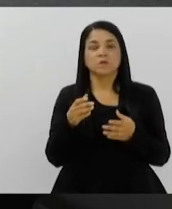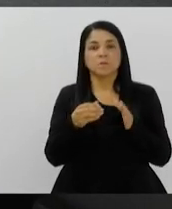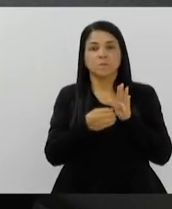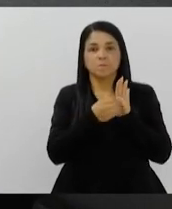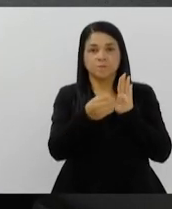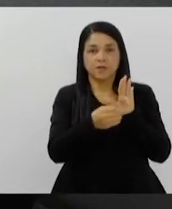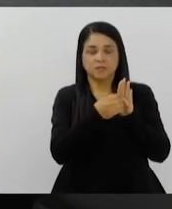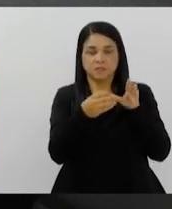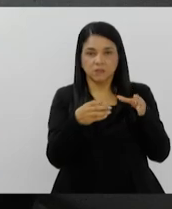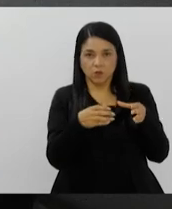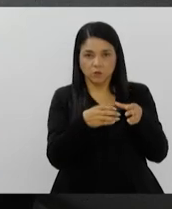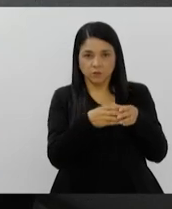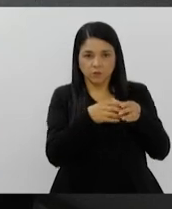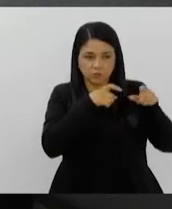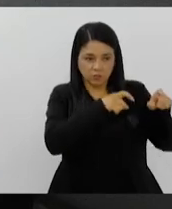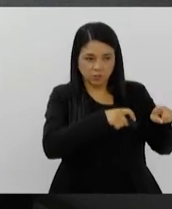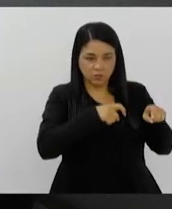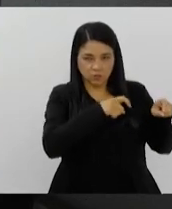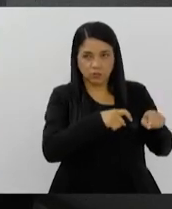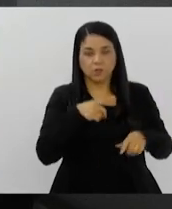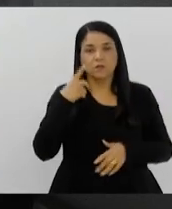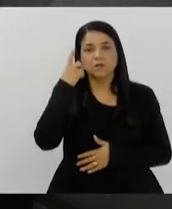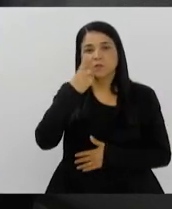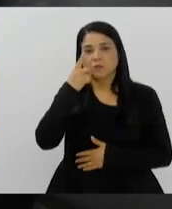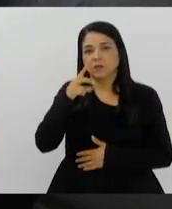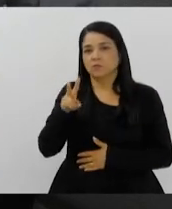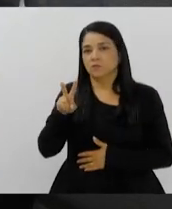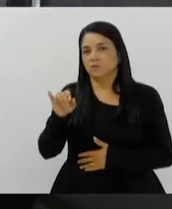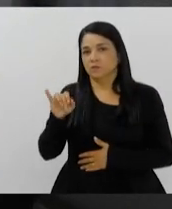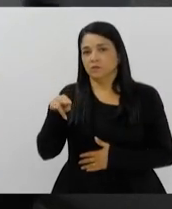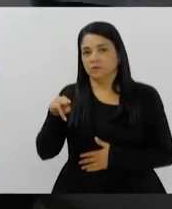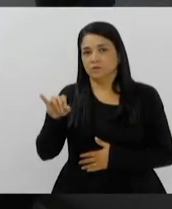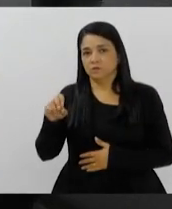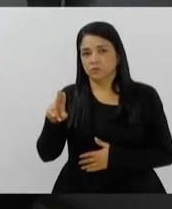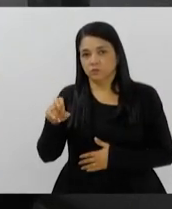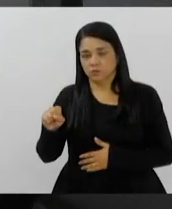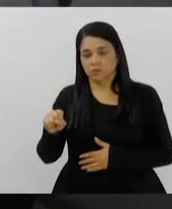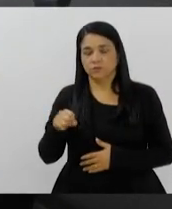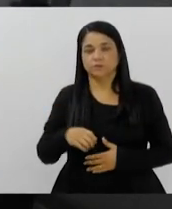parecer pela Comissão de Agricultura, deputado Vinícius Cozzolino.